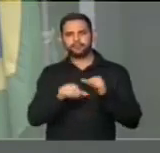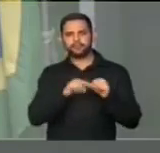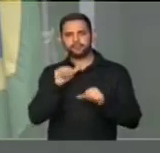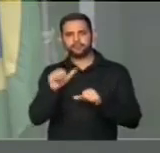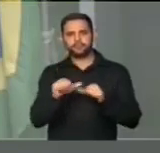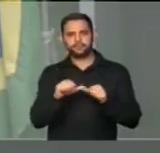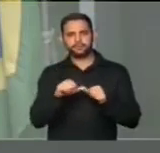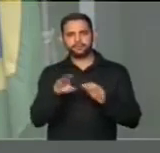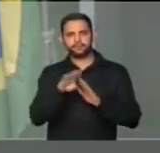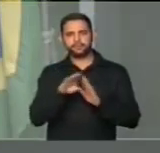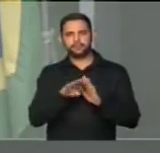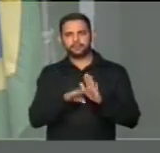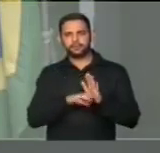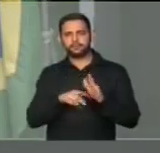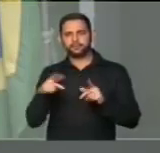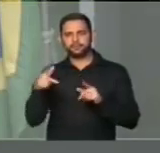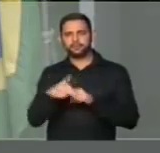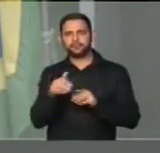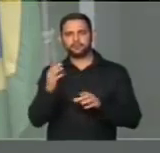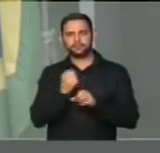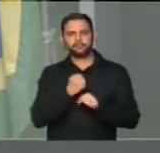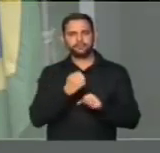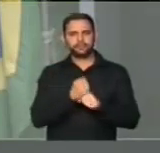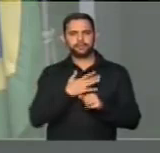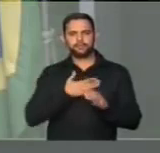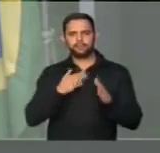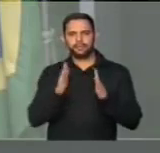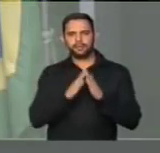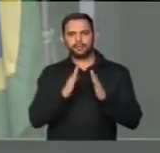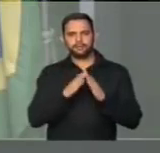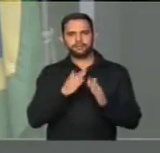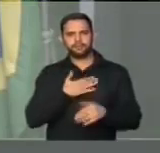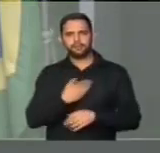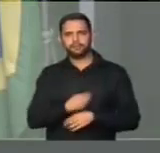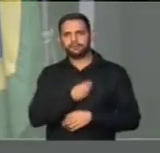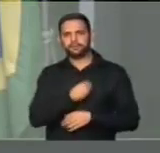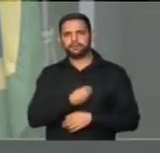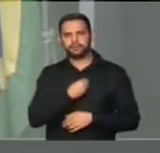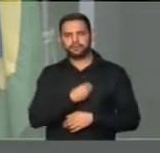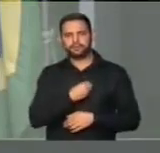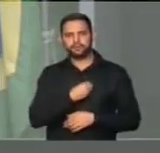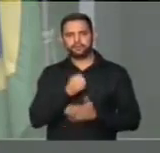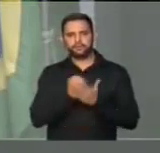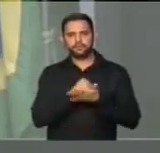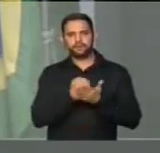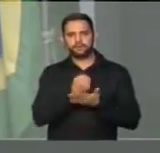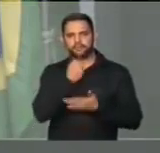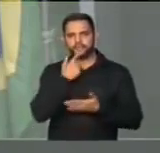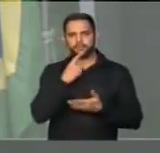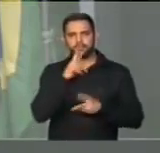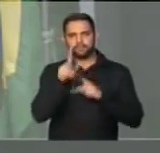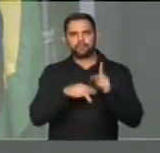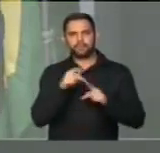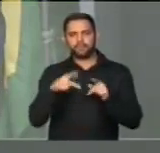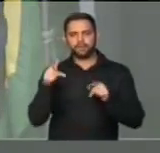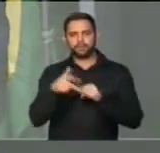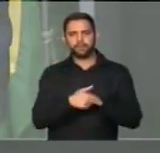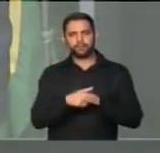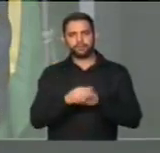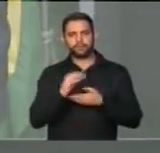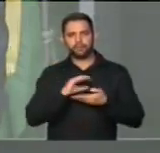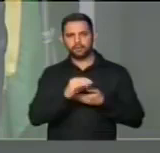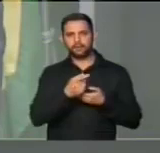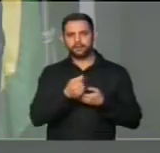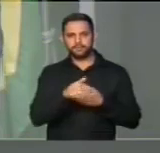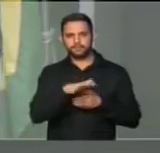mudança do programa e cortes orçamentários do Minha Casa Minha Vida, do Farmácia Popular, que cortou